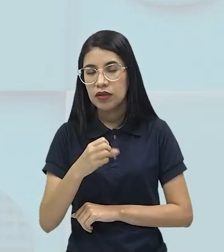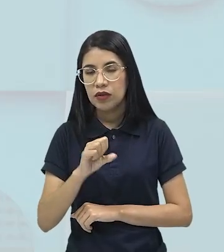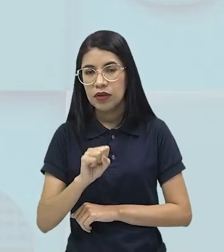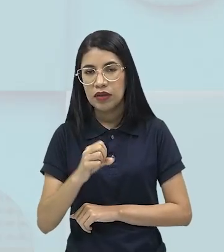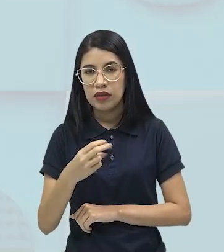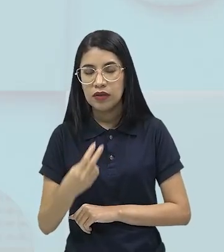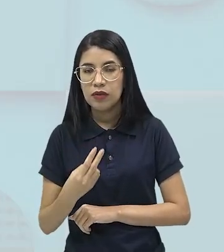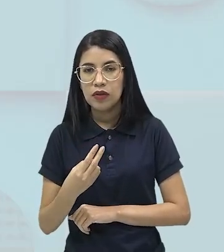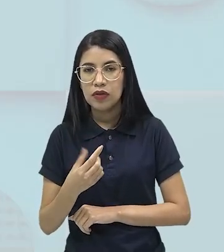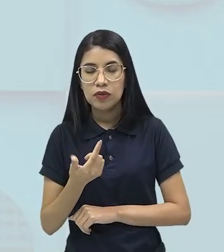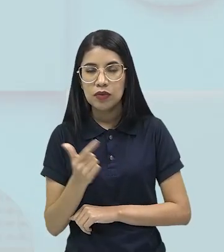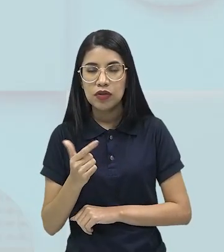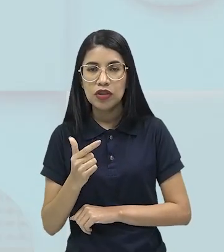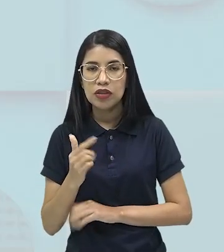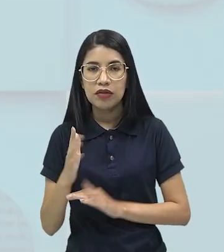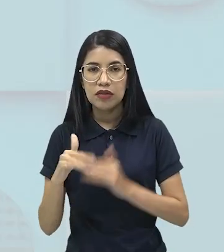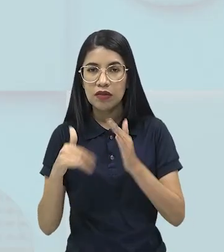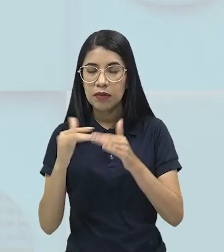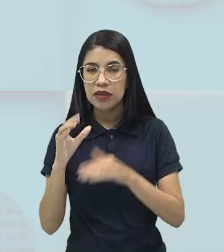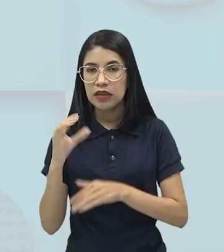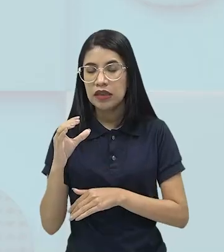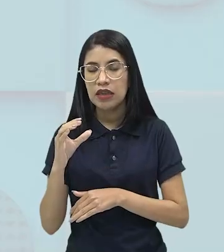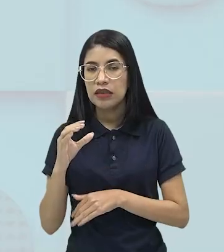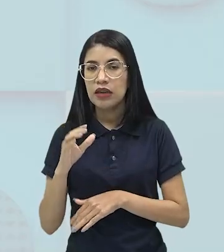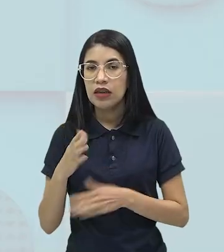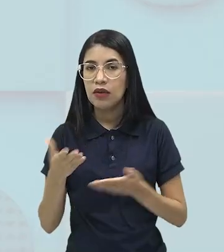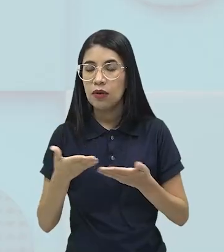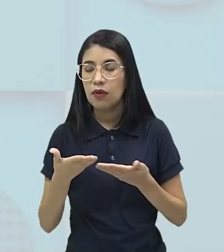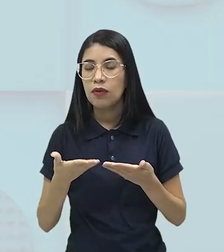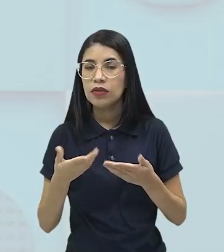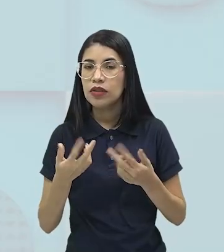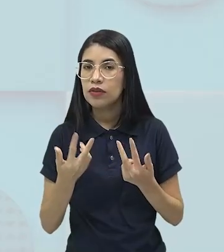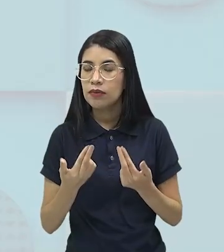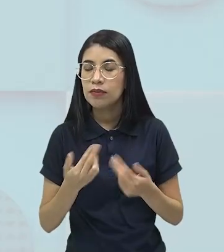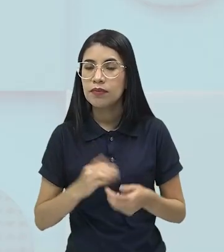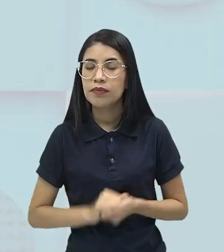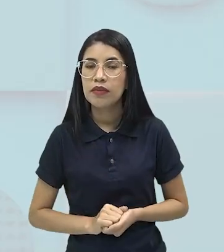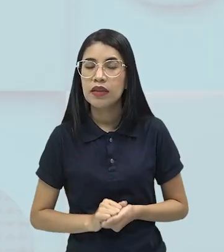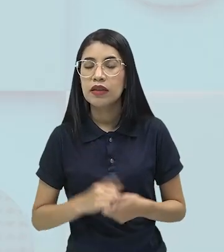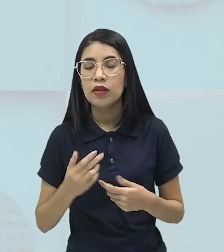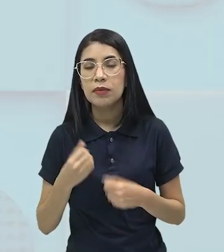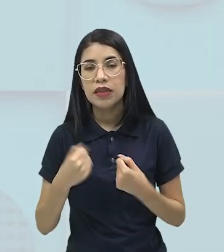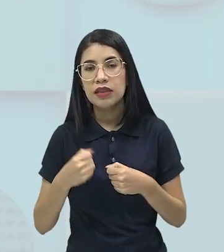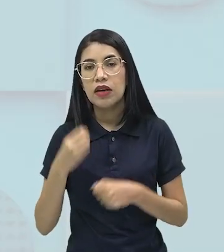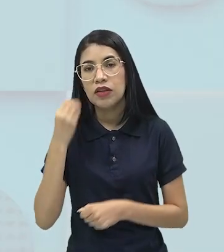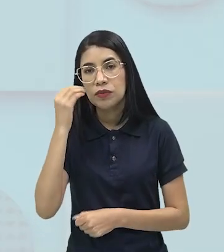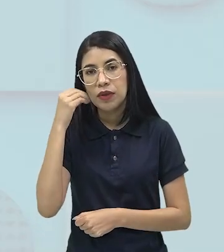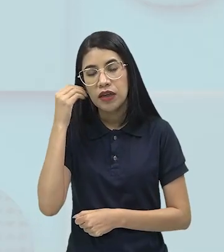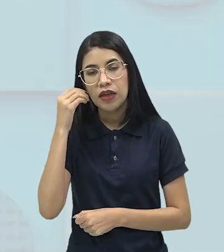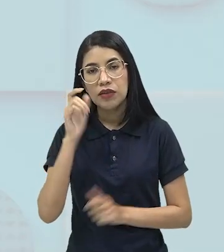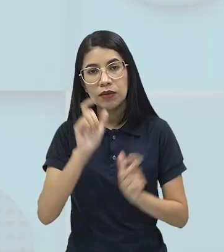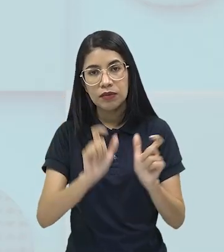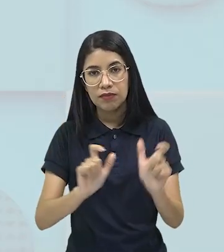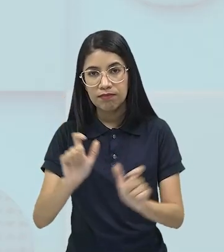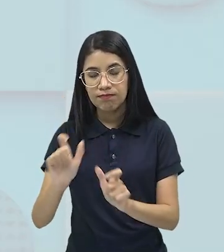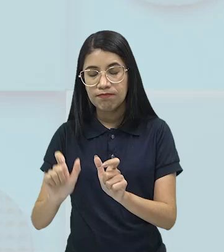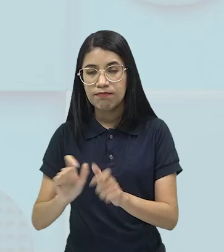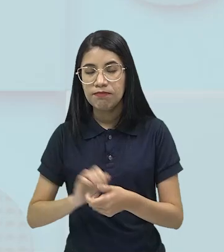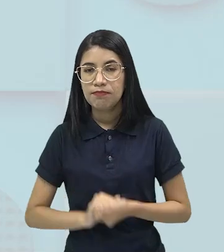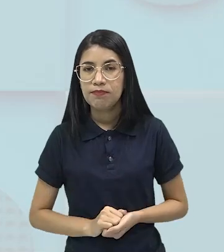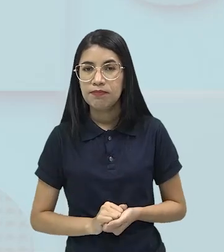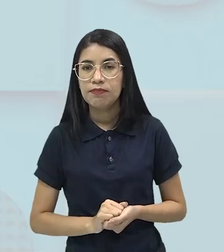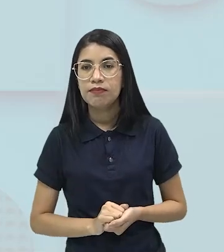não estava tão desenvolvida assim, não é? E aí, claro, faziam alguns experimentos com as pessoas.